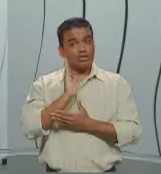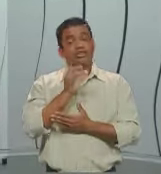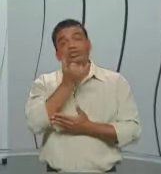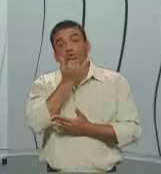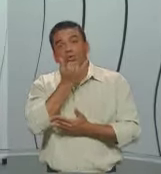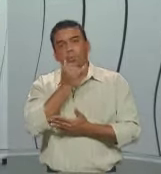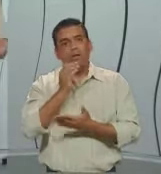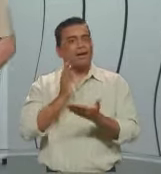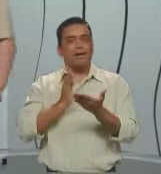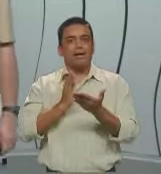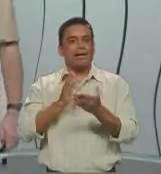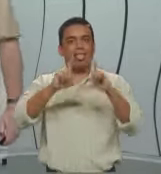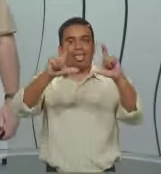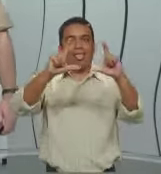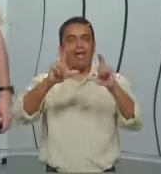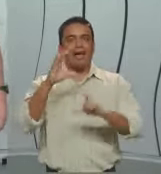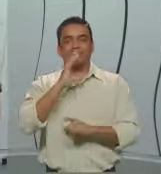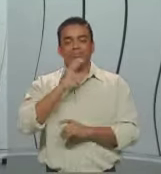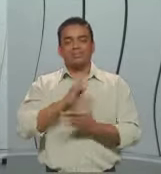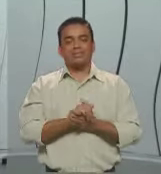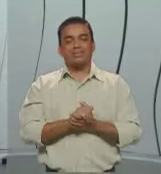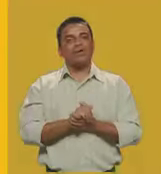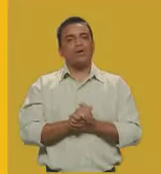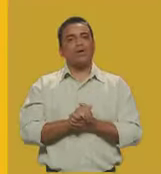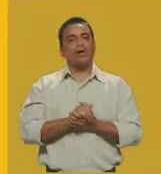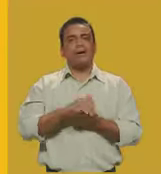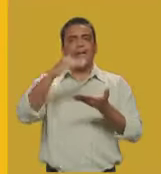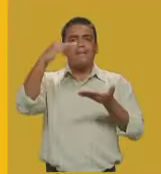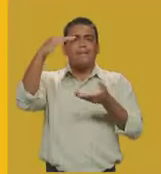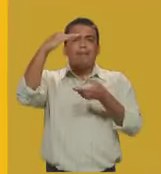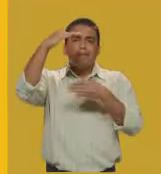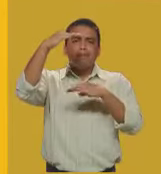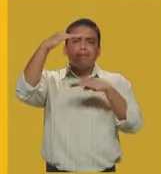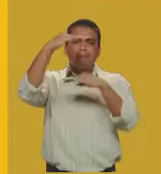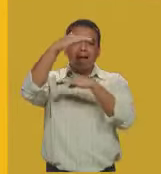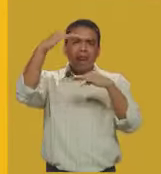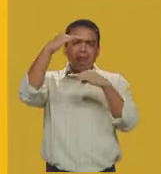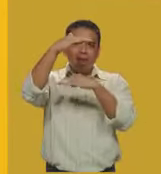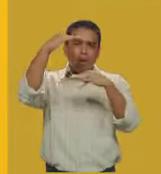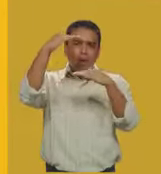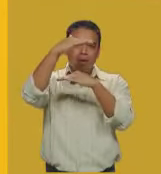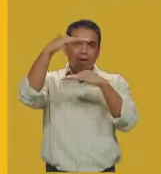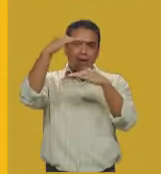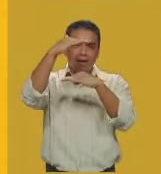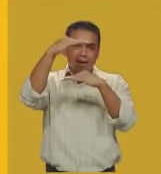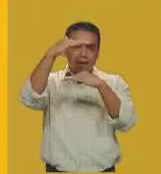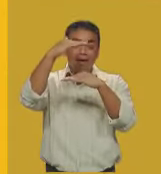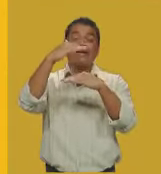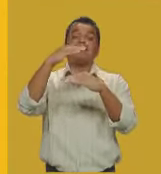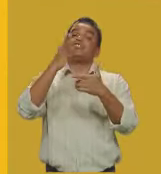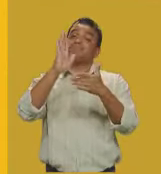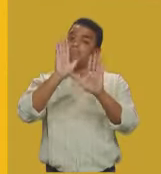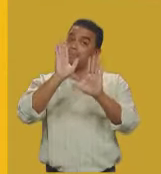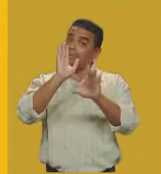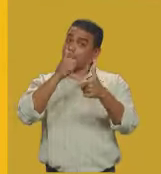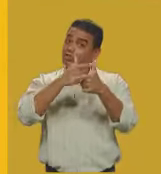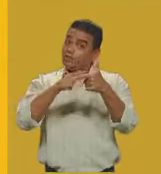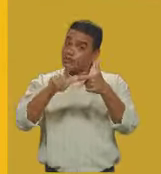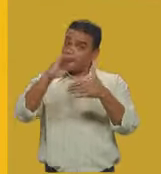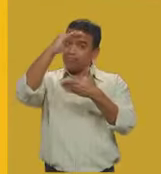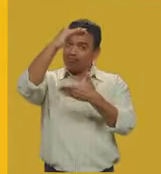desculpa, passei aqui errado. No circuito paralelo, a gente tem o seguinte, vamos ter uma divisão de corrente, haverá mais de um